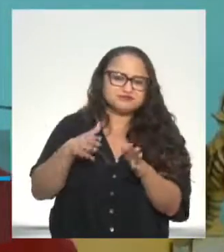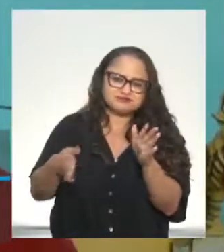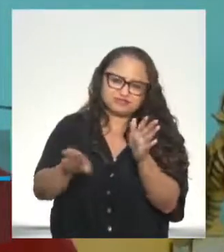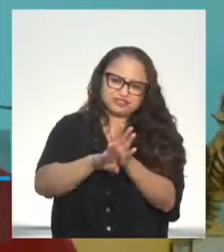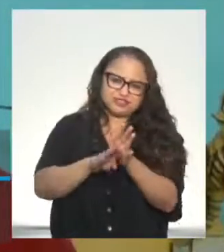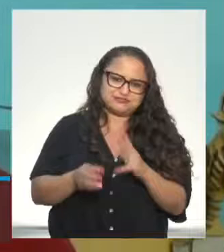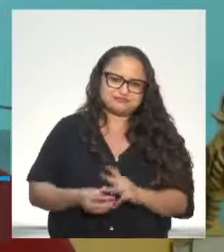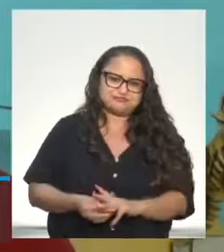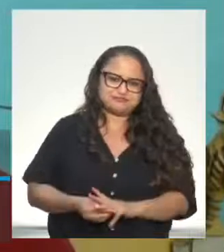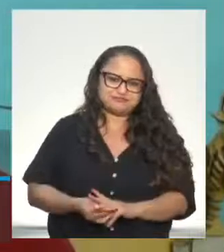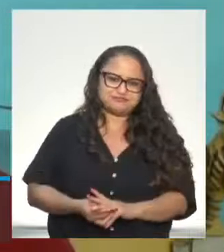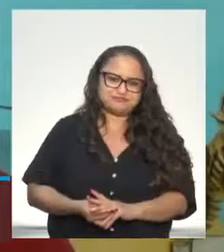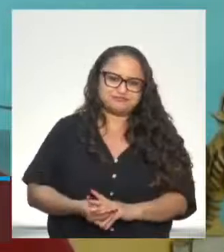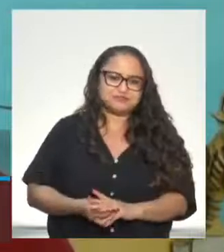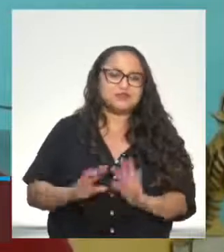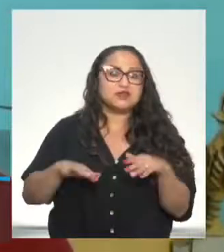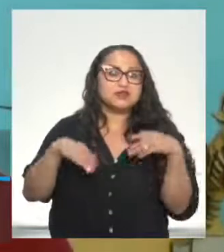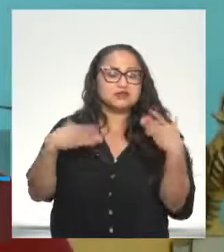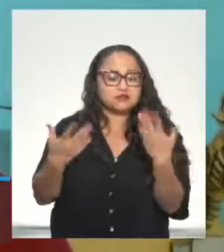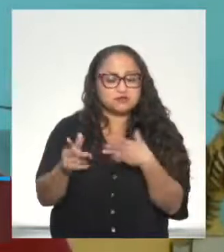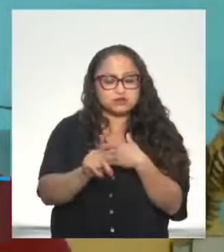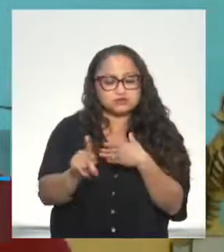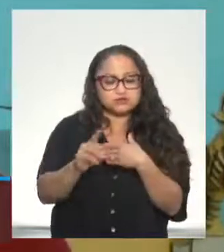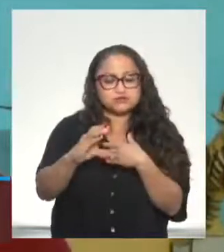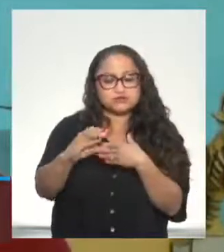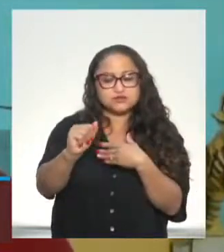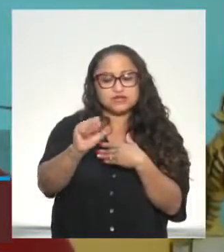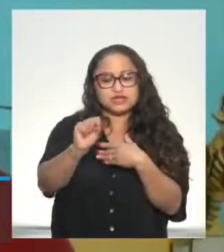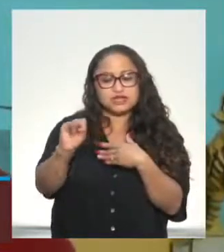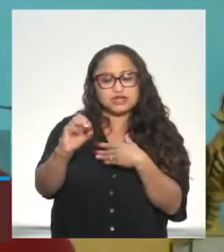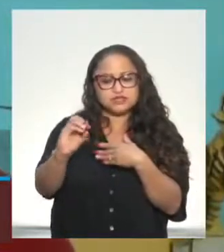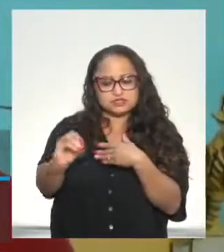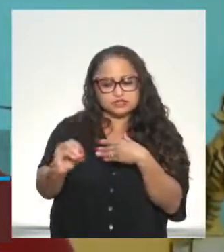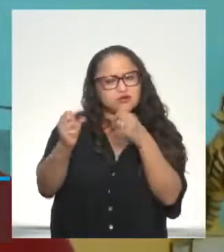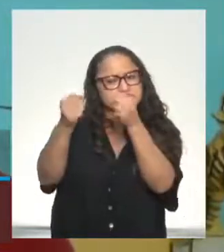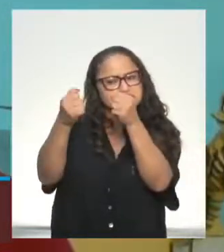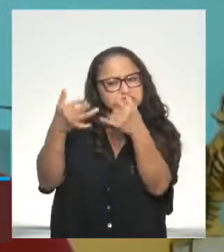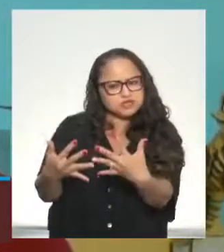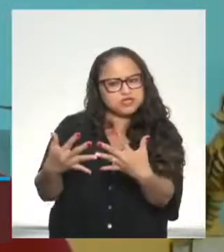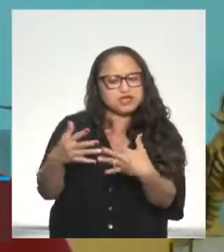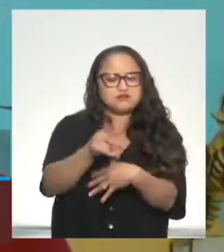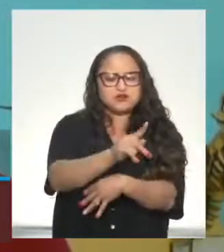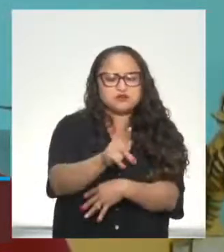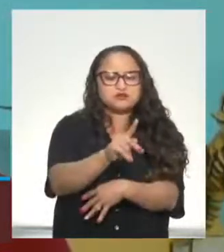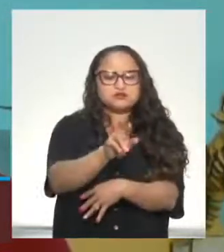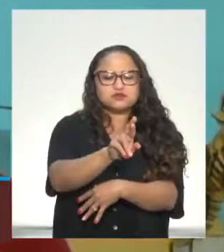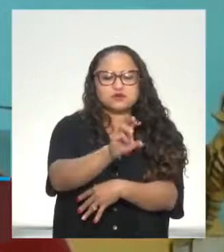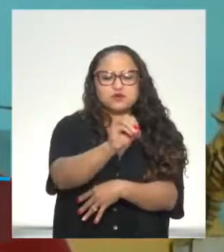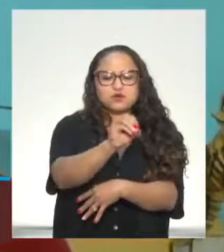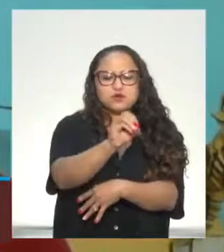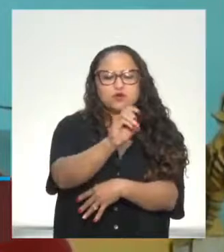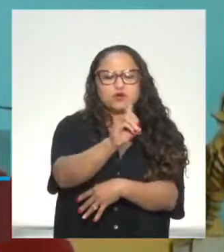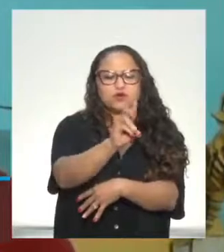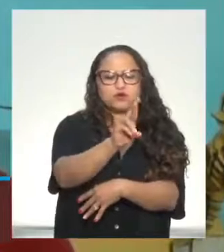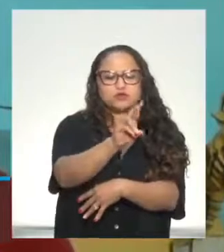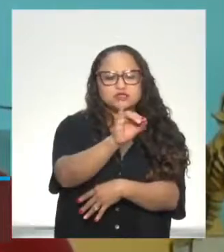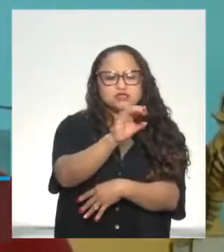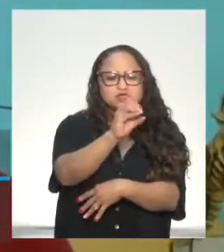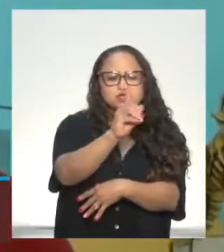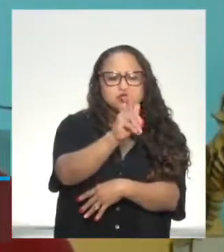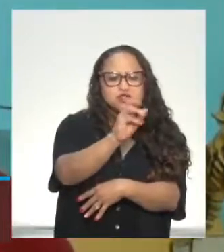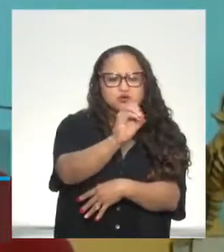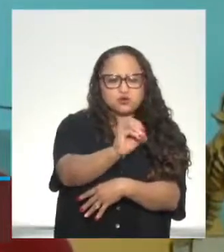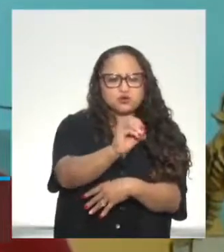bom? Enquanto o professor Katsu fazia lá o tutorial, o professor Rodrigo, ele registrou algumas imagens